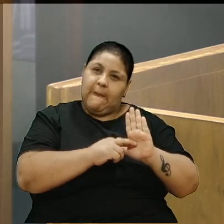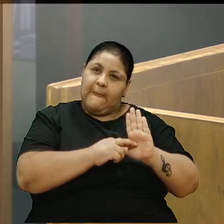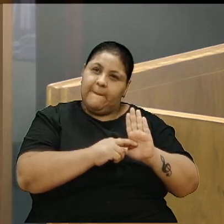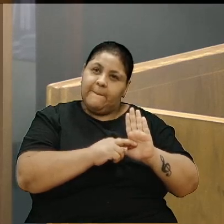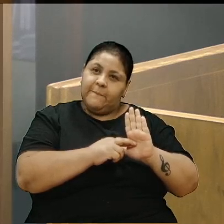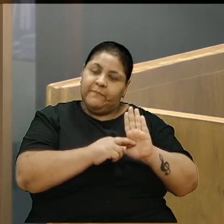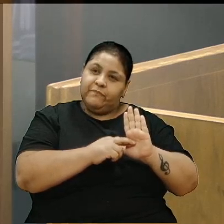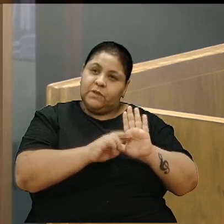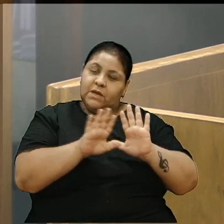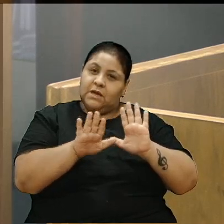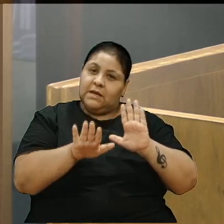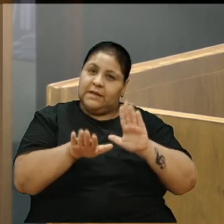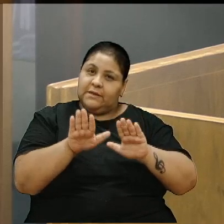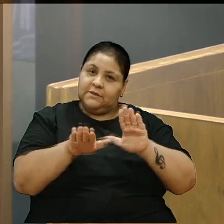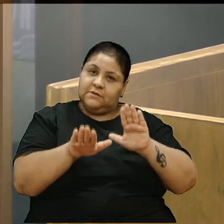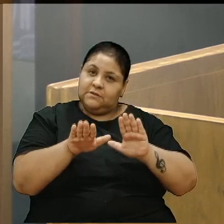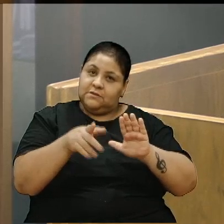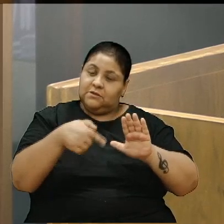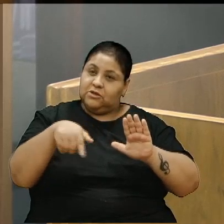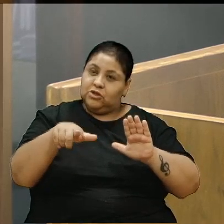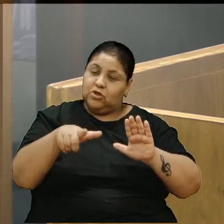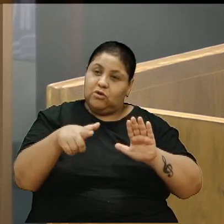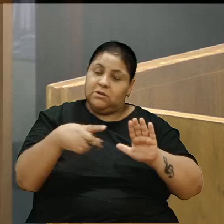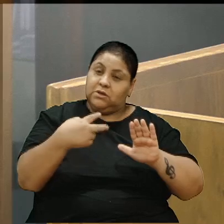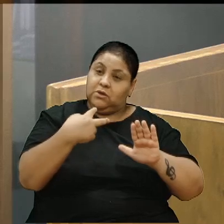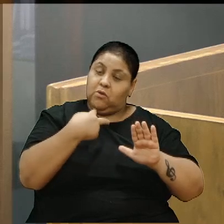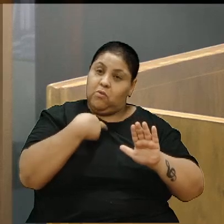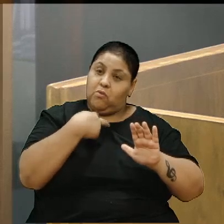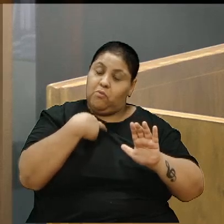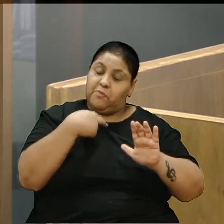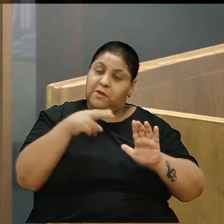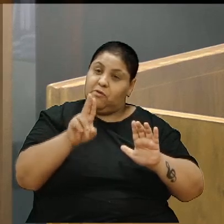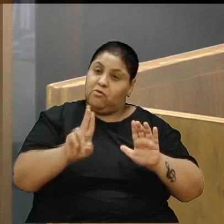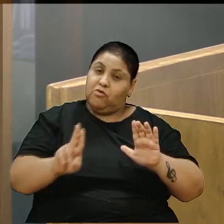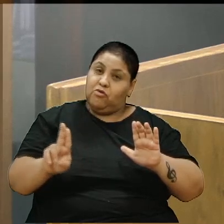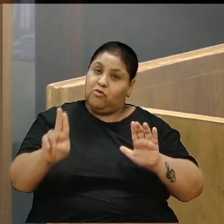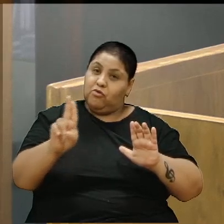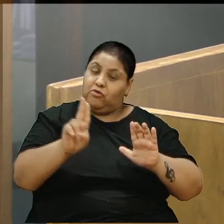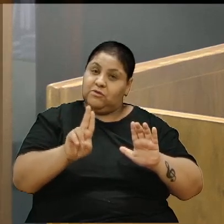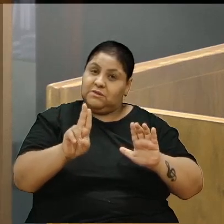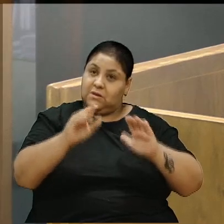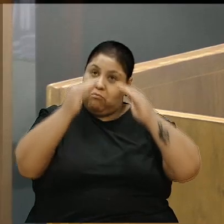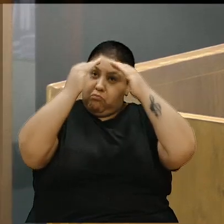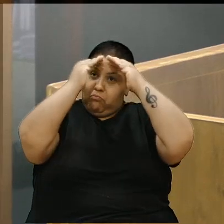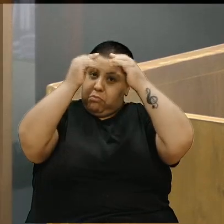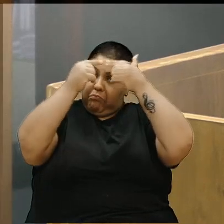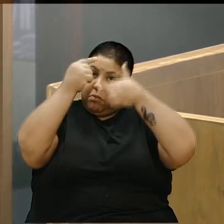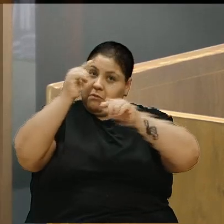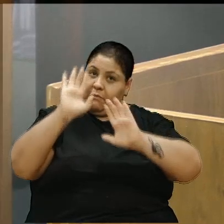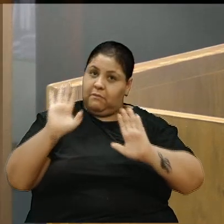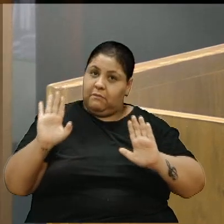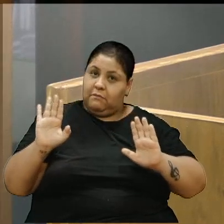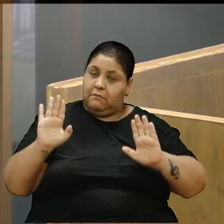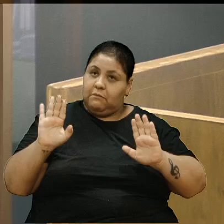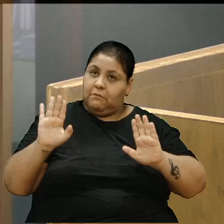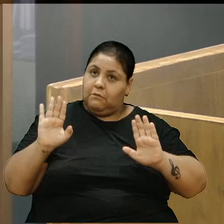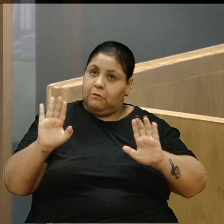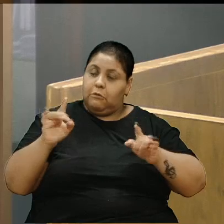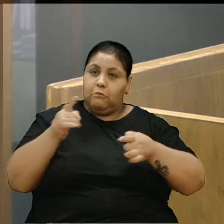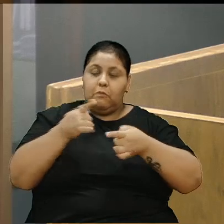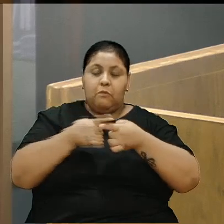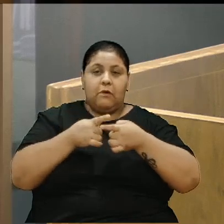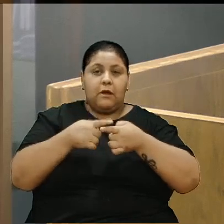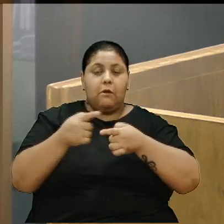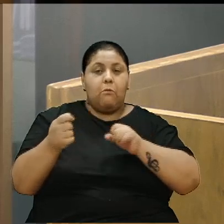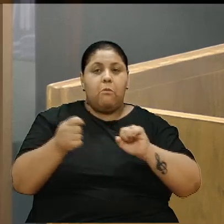às vezes nós não podemos usar da desonestidade intelectual, porque eu posso